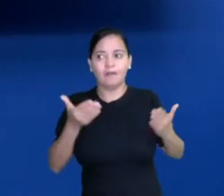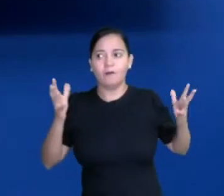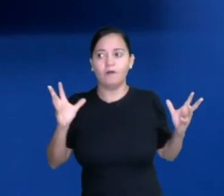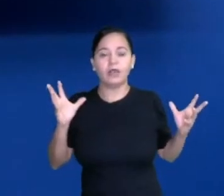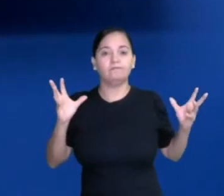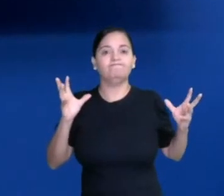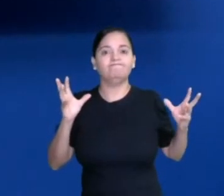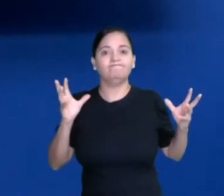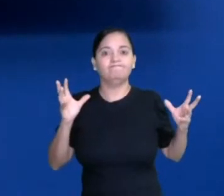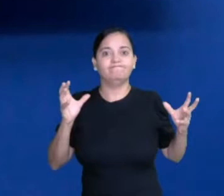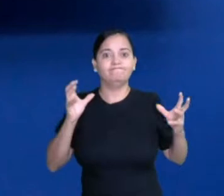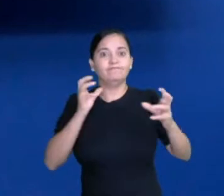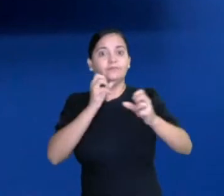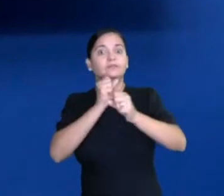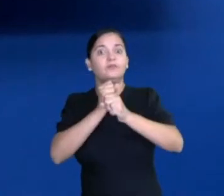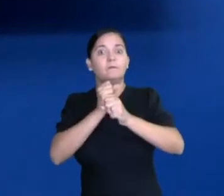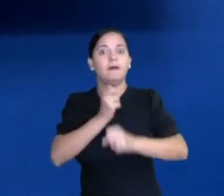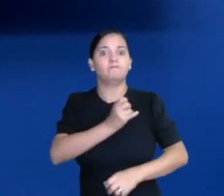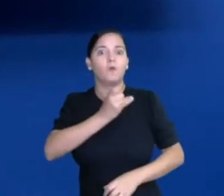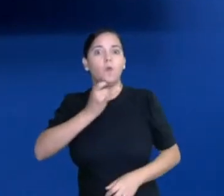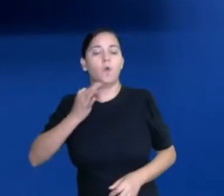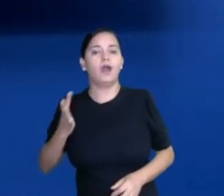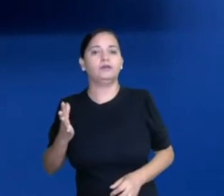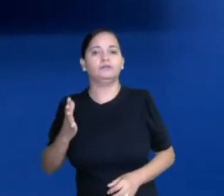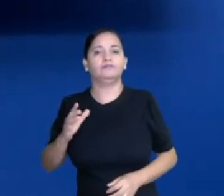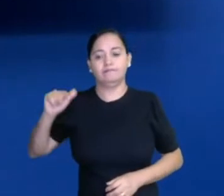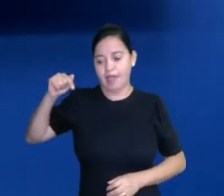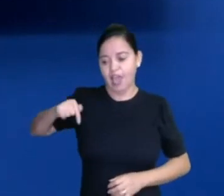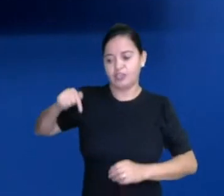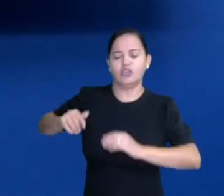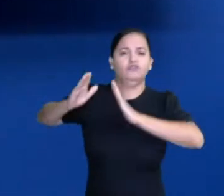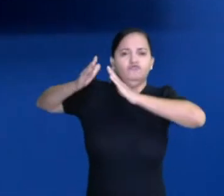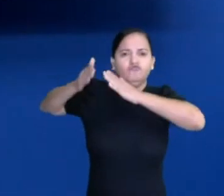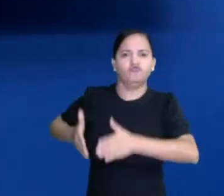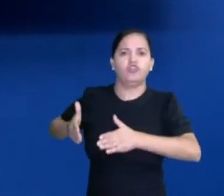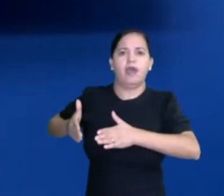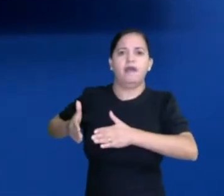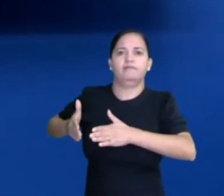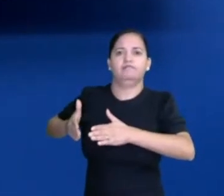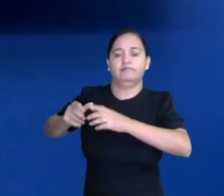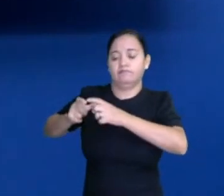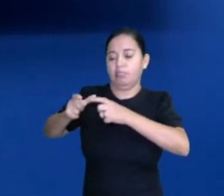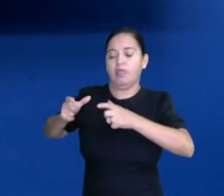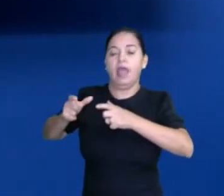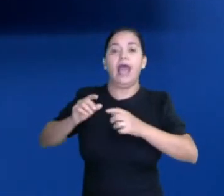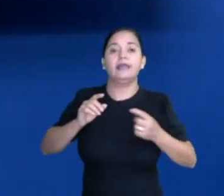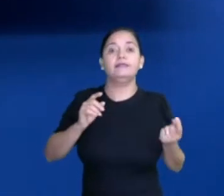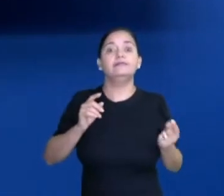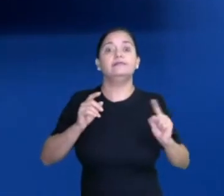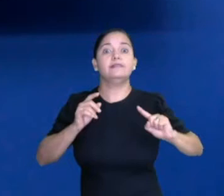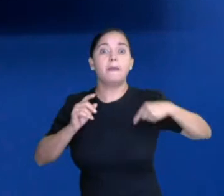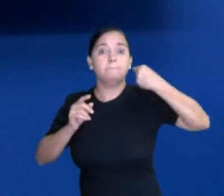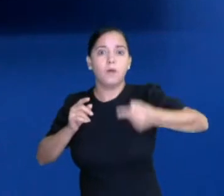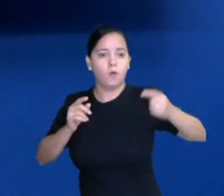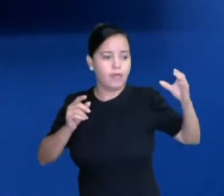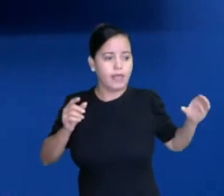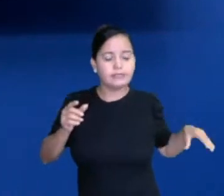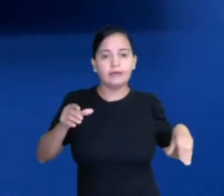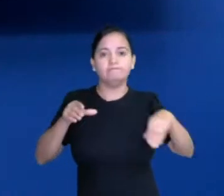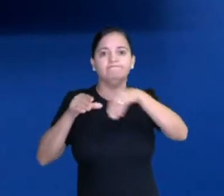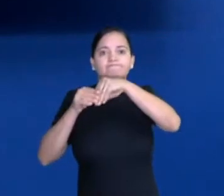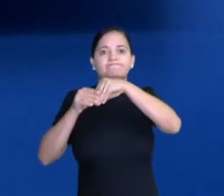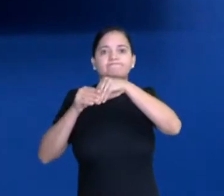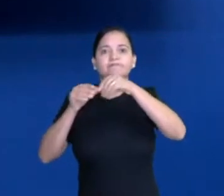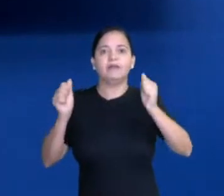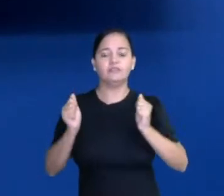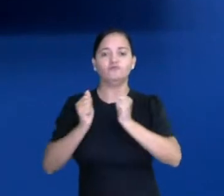ter? Então, olha a ideia aí, uma quantidade que já existia e vem uma outra quantidade que eu acrescento a essa que já